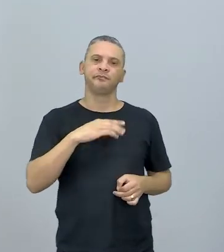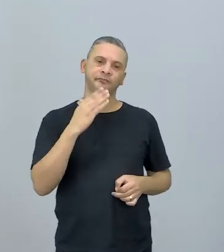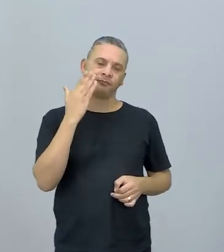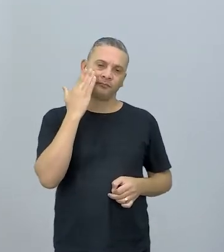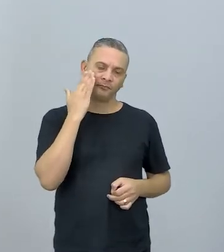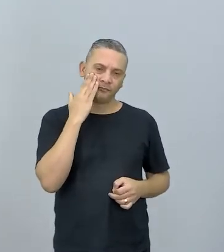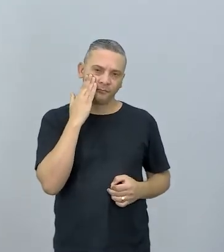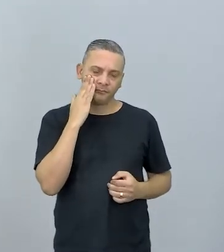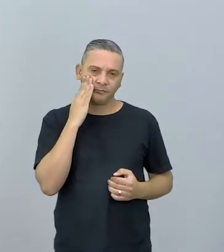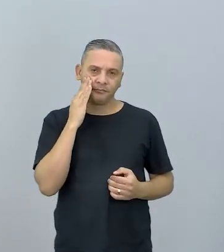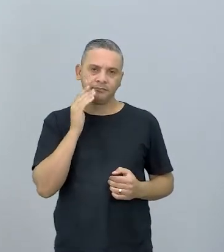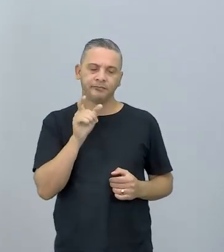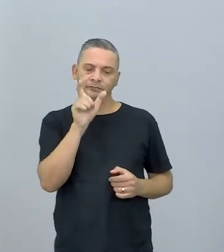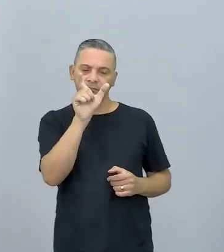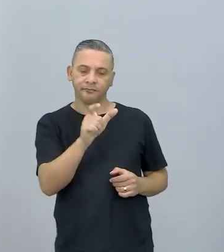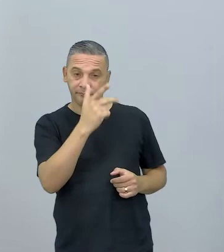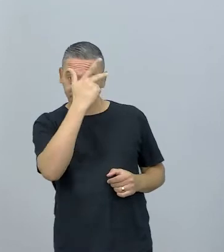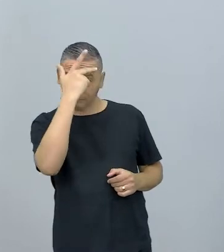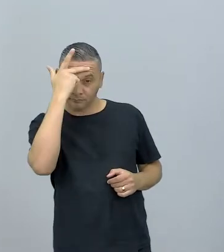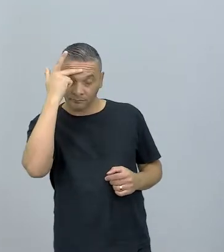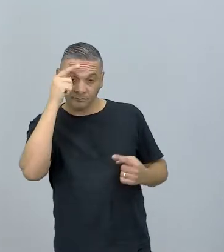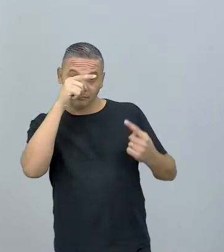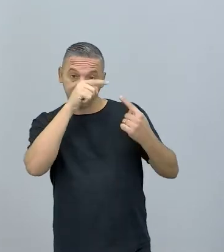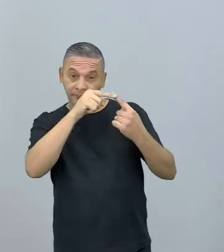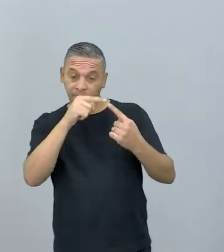um tipo psicológico, né?